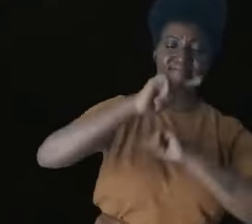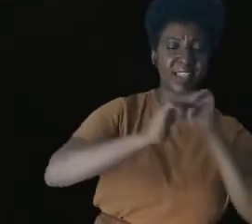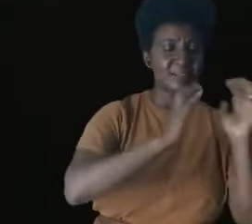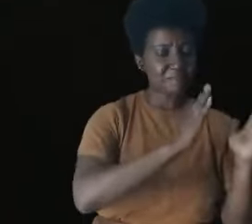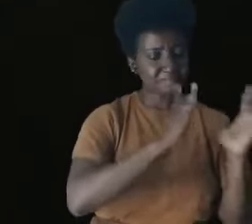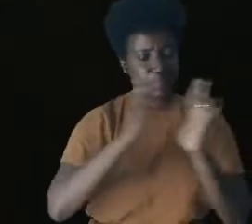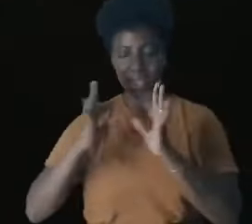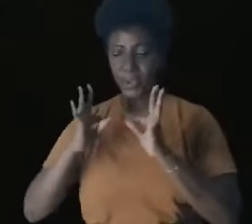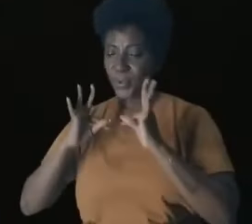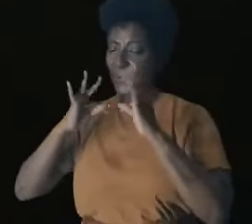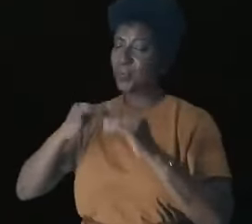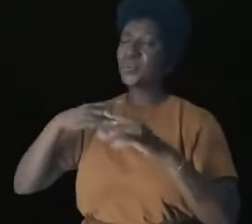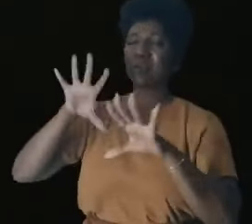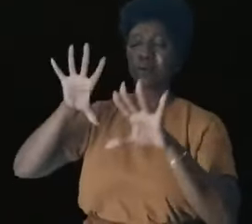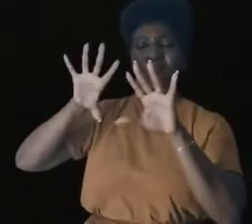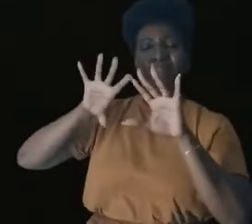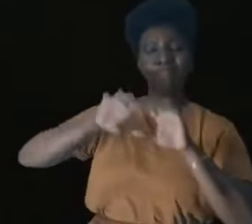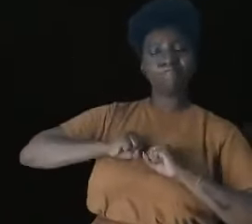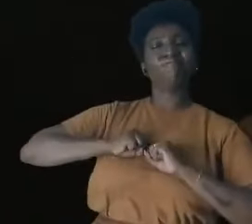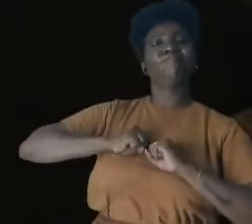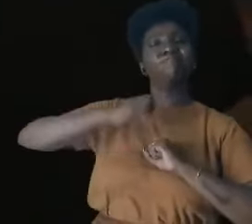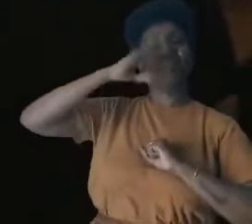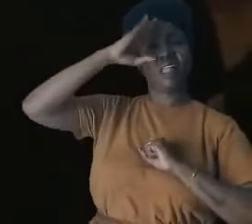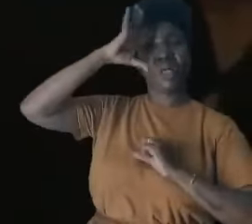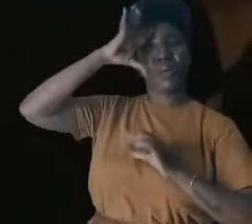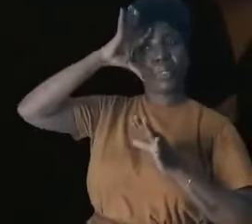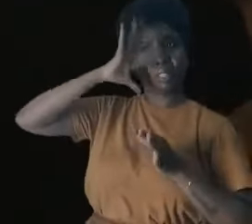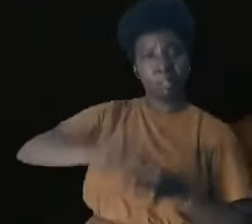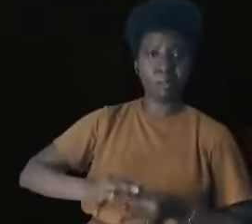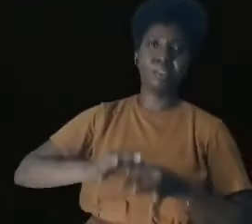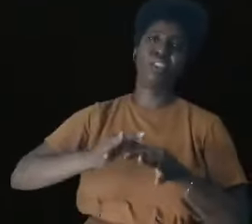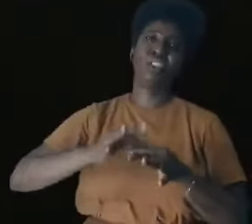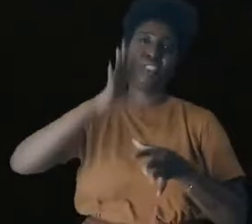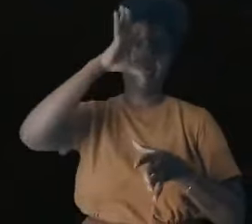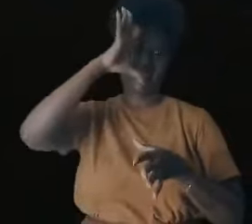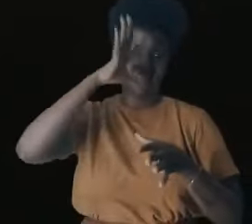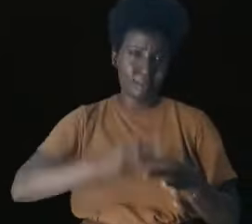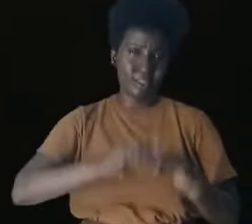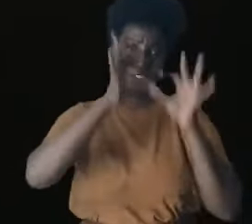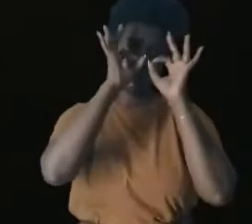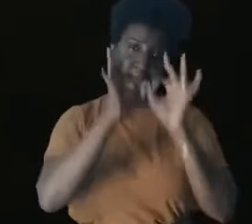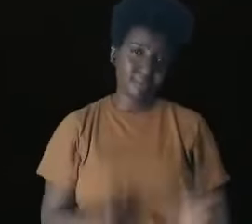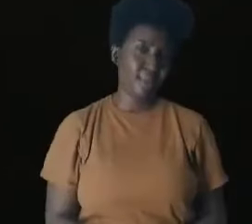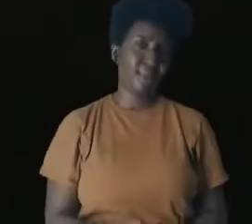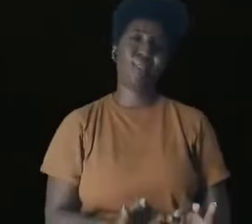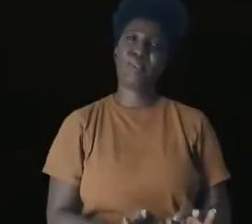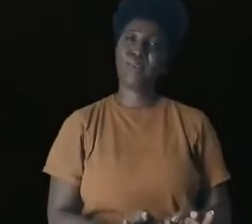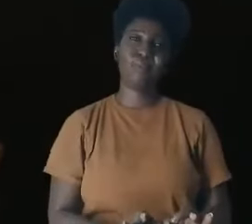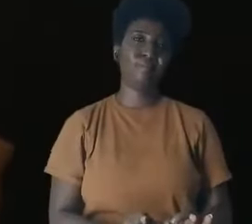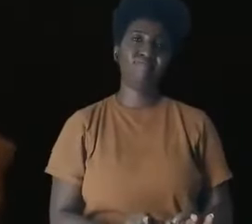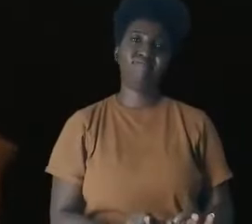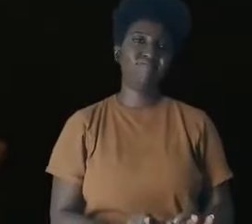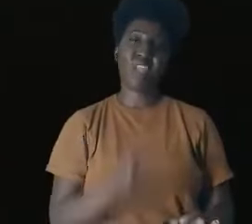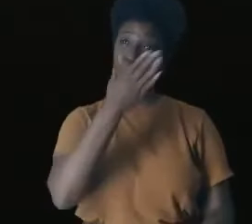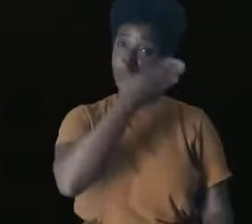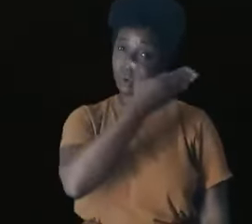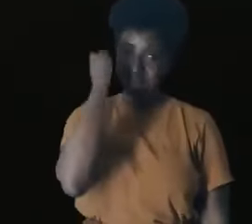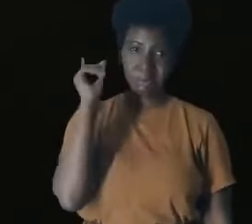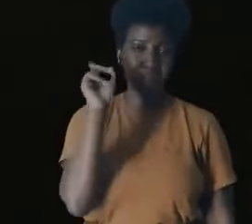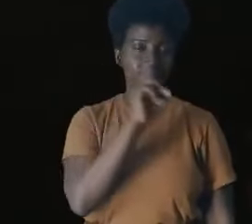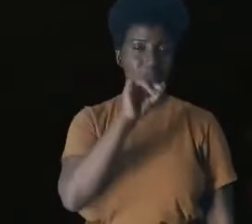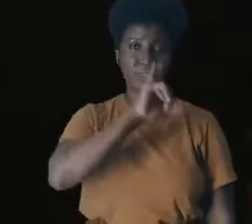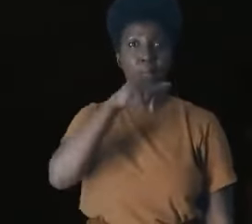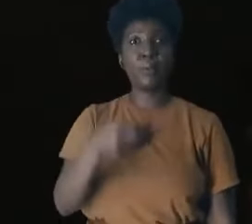peguei o recado, eu entendi o recado, eu não vou deixar passar a minha